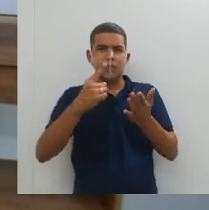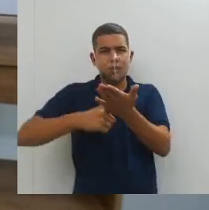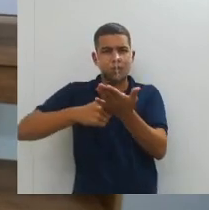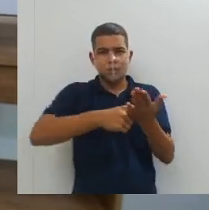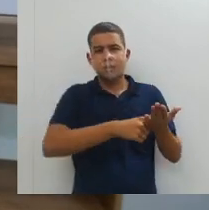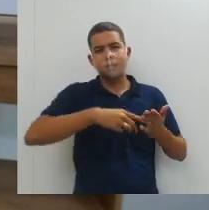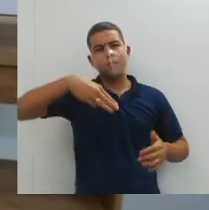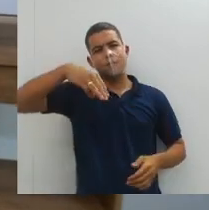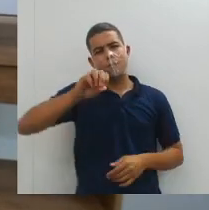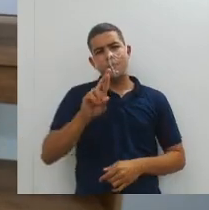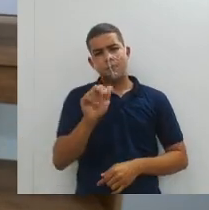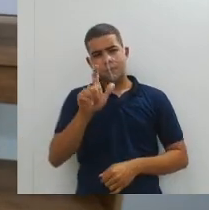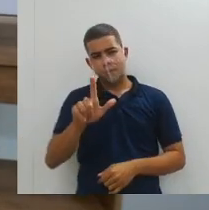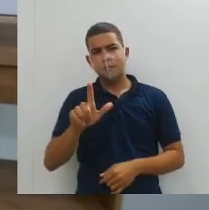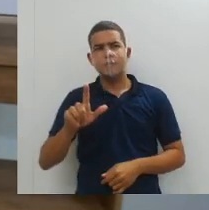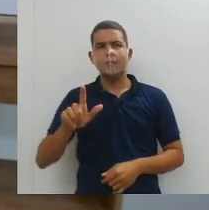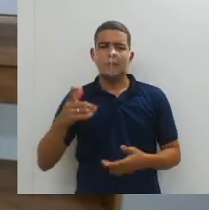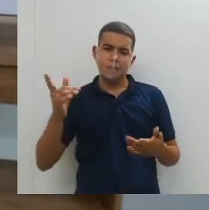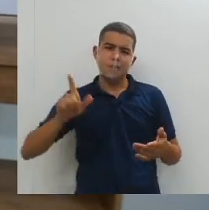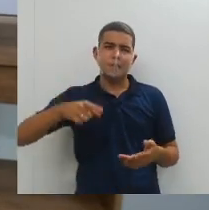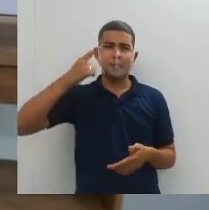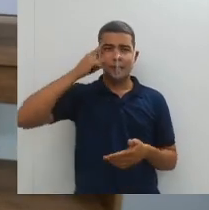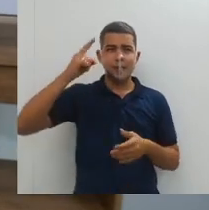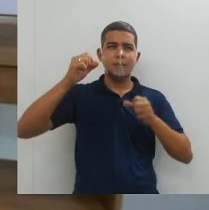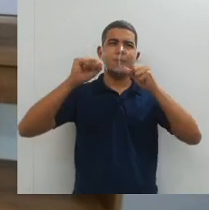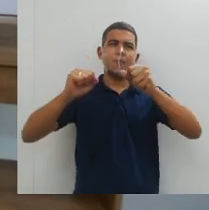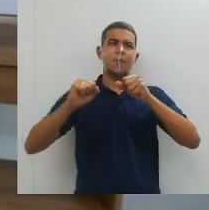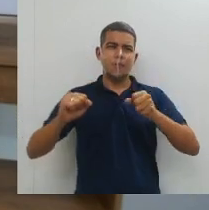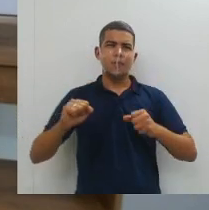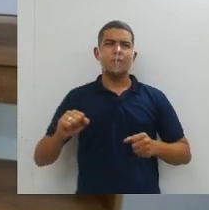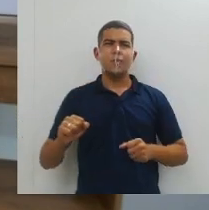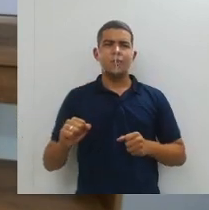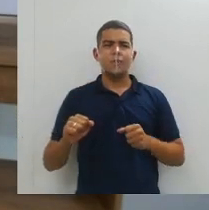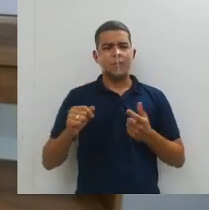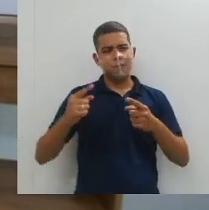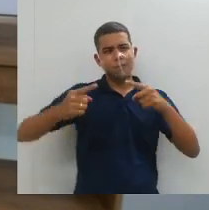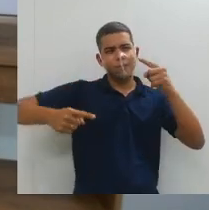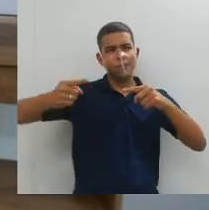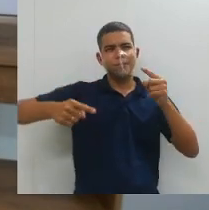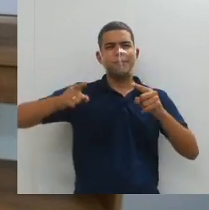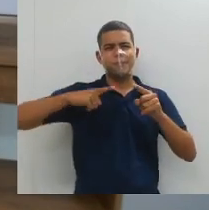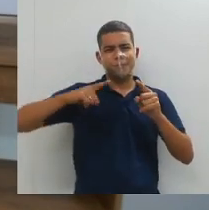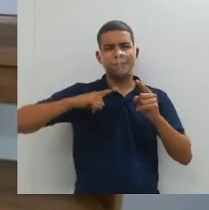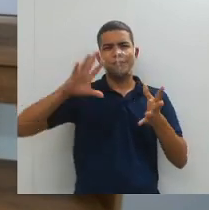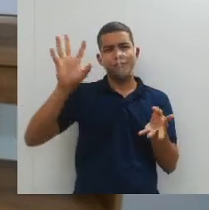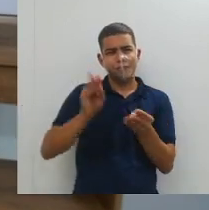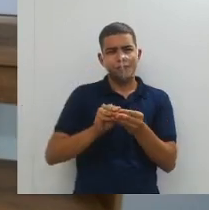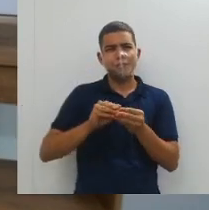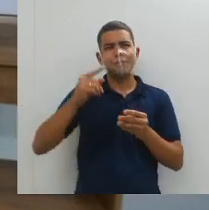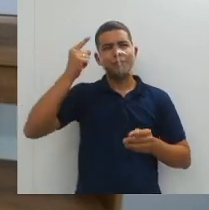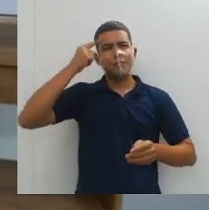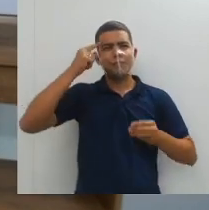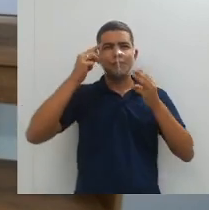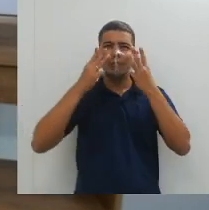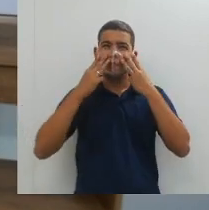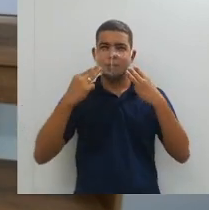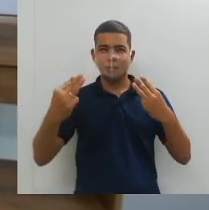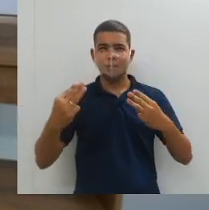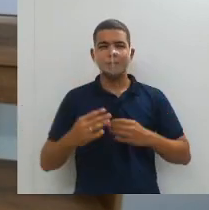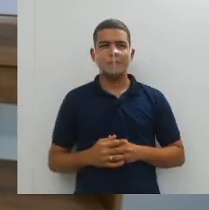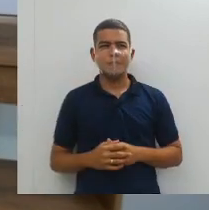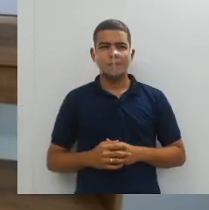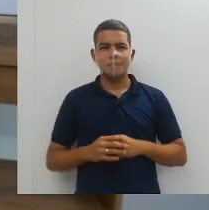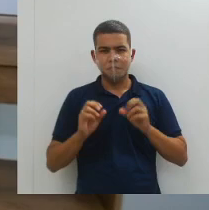certo? Essa é a ideia de poder e a ideia de política de maneira bem sintética no pensamento de